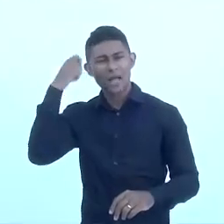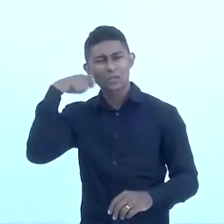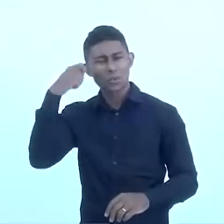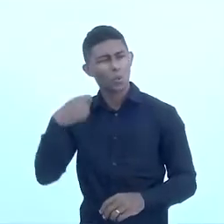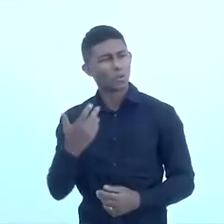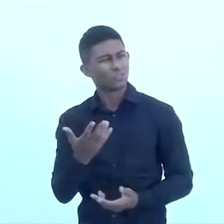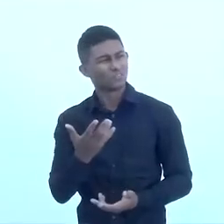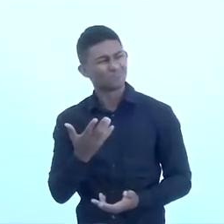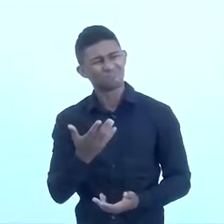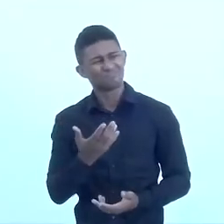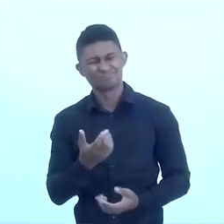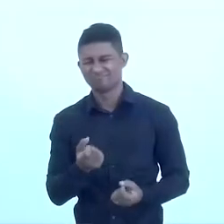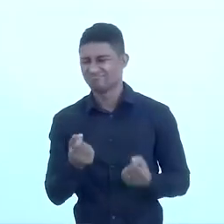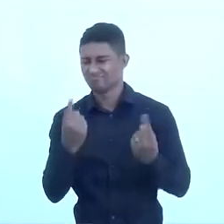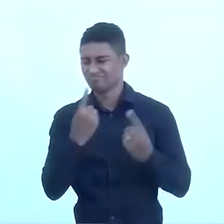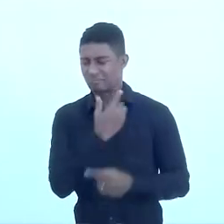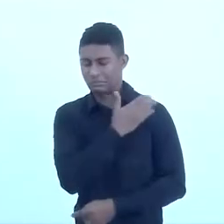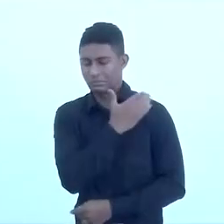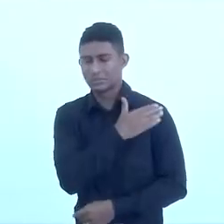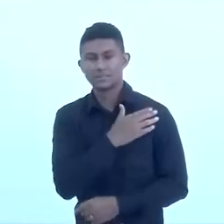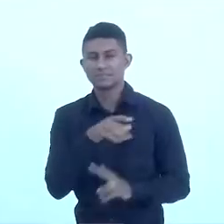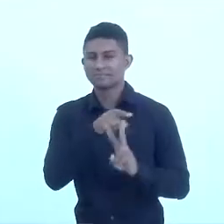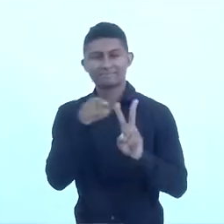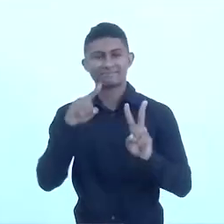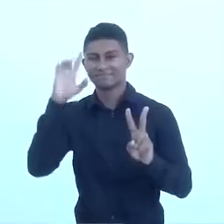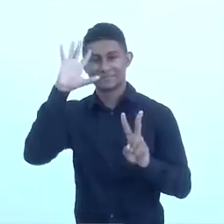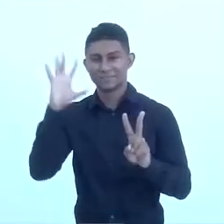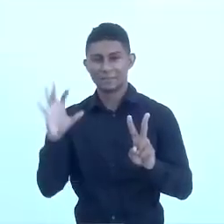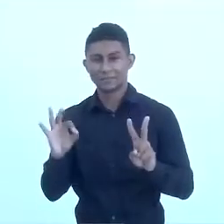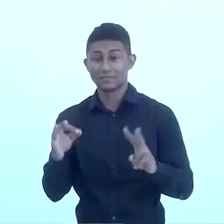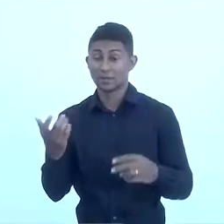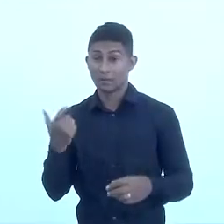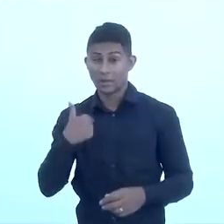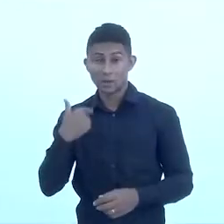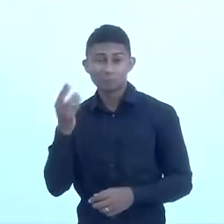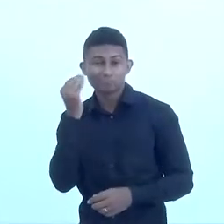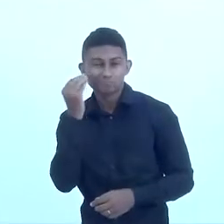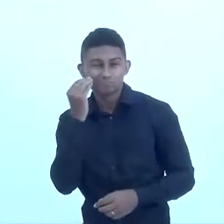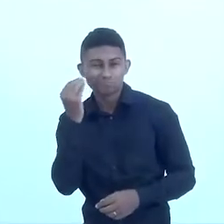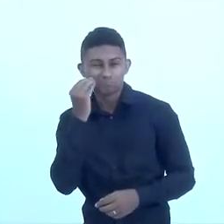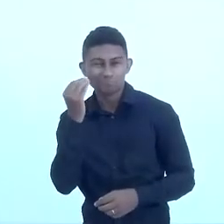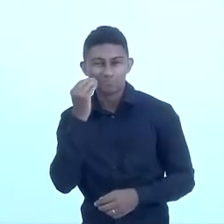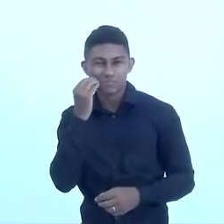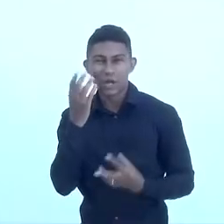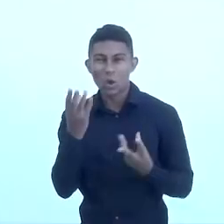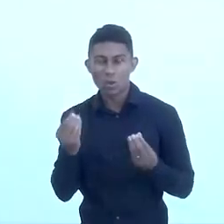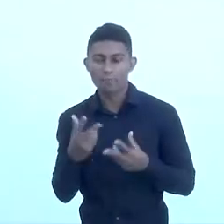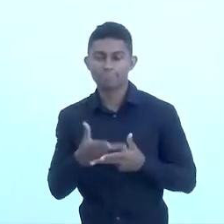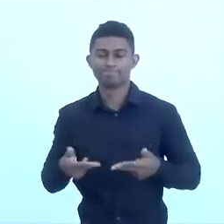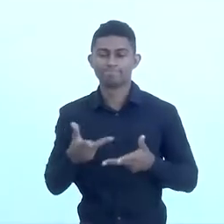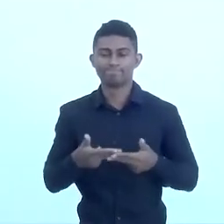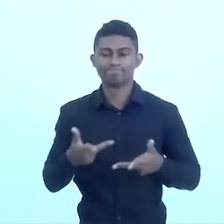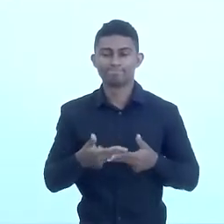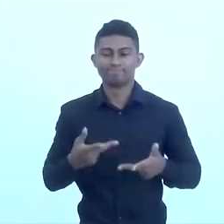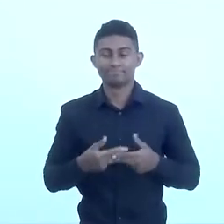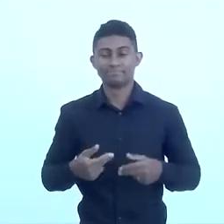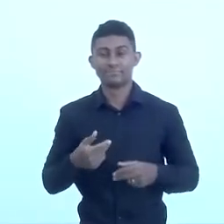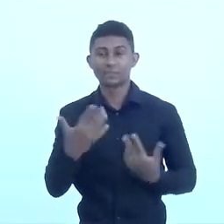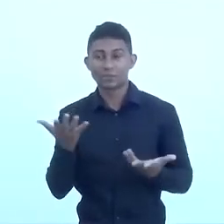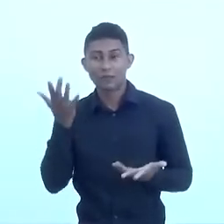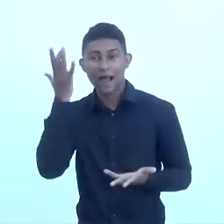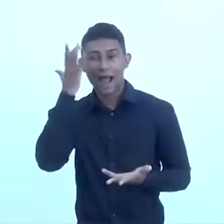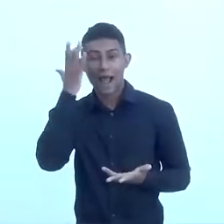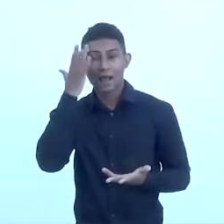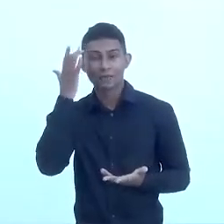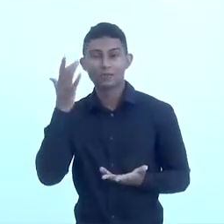preconceito contra uma profissão como essa. Eles não tinham muita noção. E eu fui fazendo paralelamente. Eu acho que a profissão